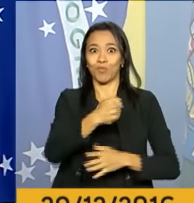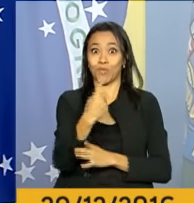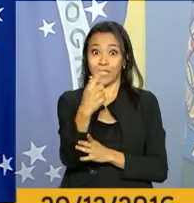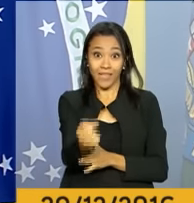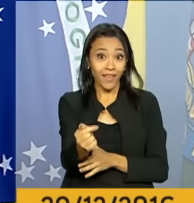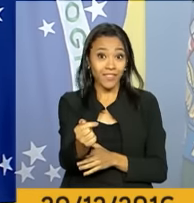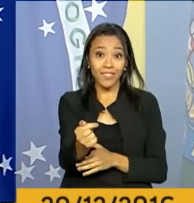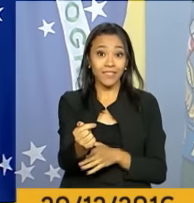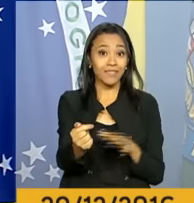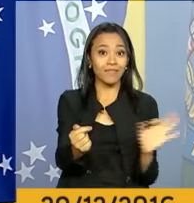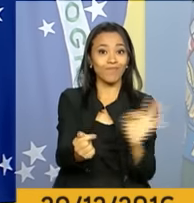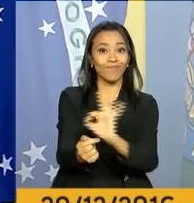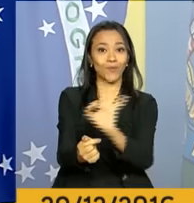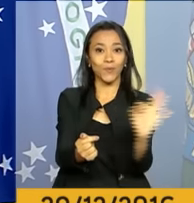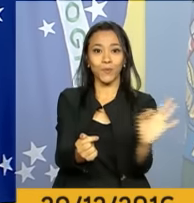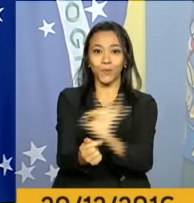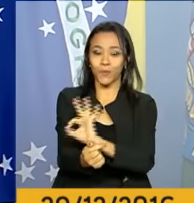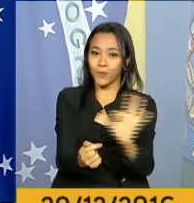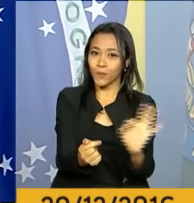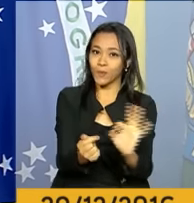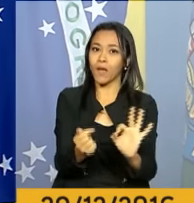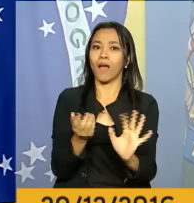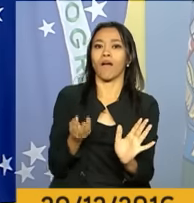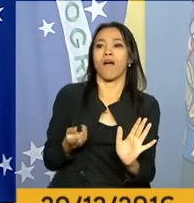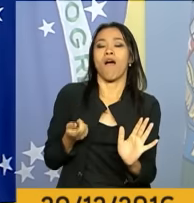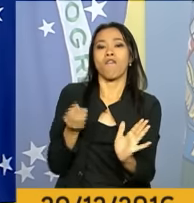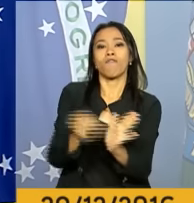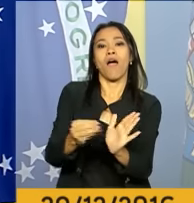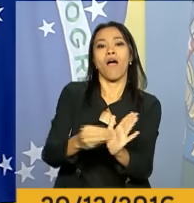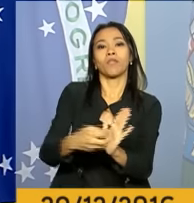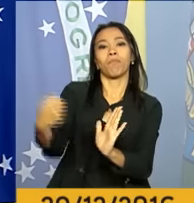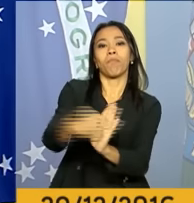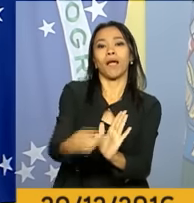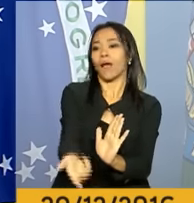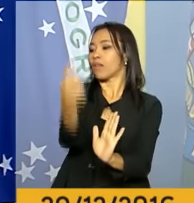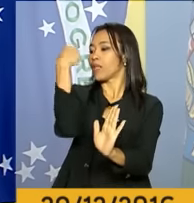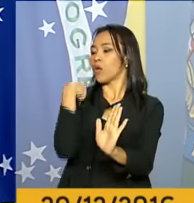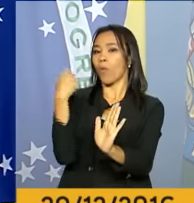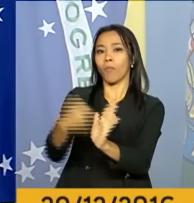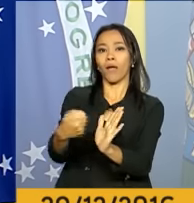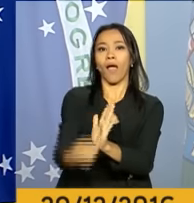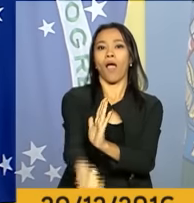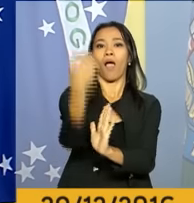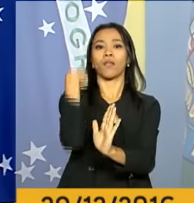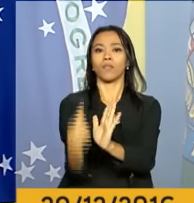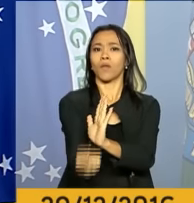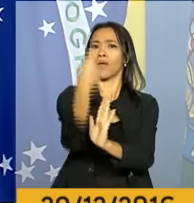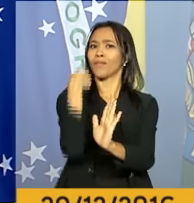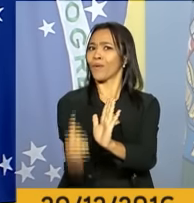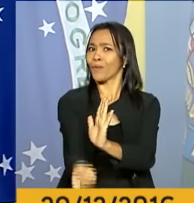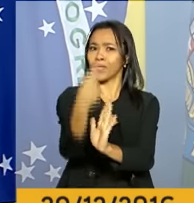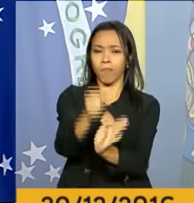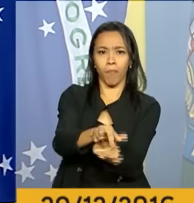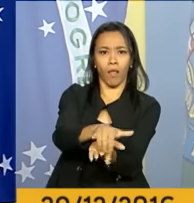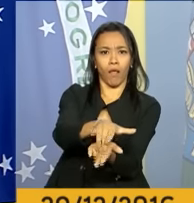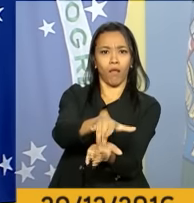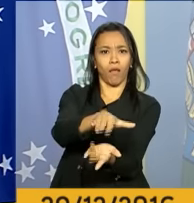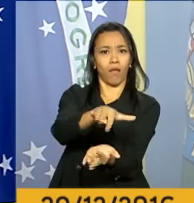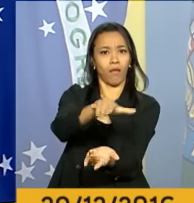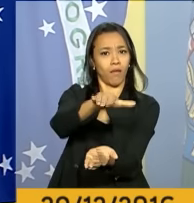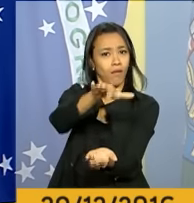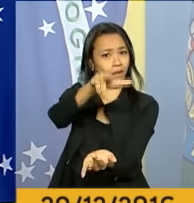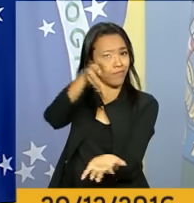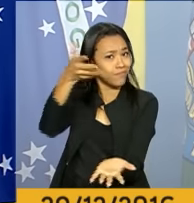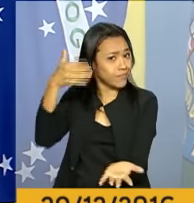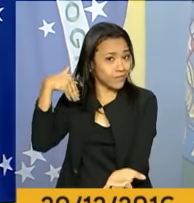sem cogitar dos chamados restos a pagar que era uma coisa recorrente a cada ano você tinha um acúmulo de restos